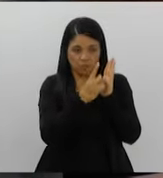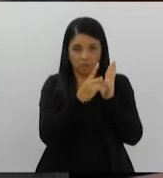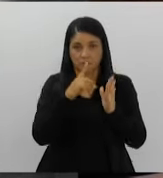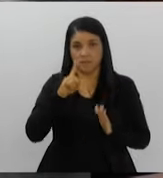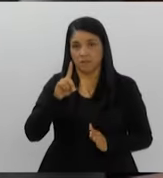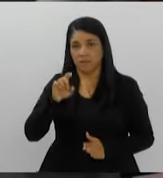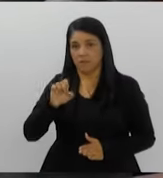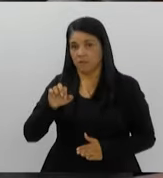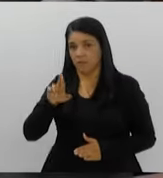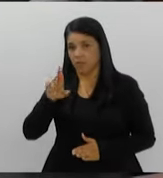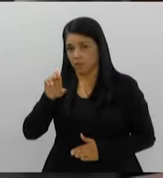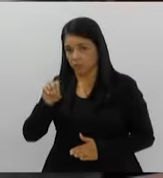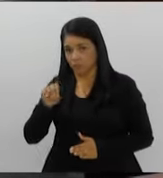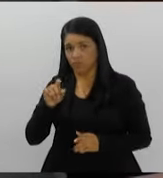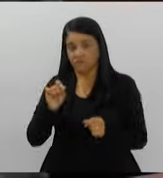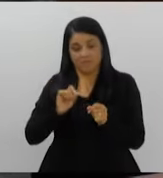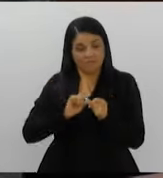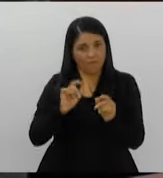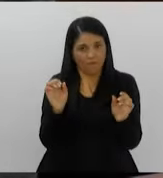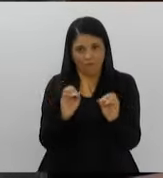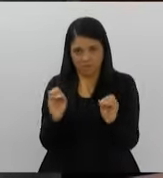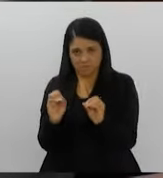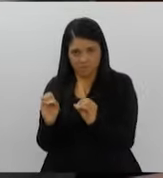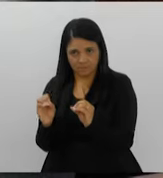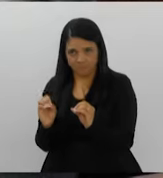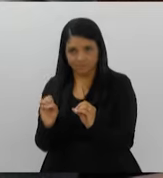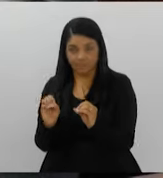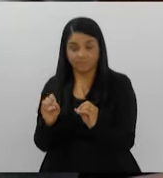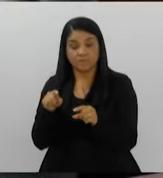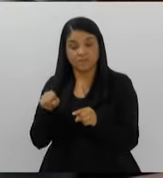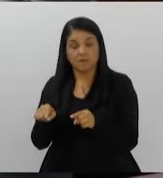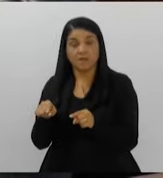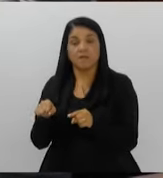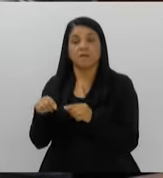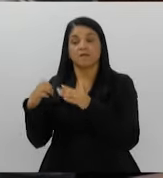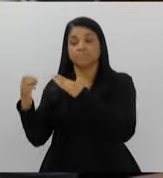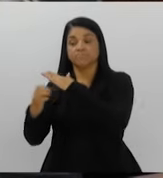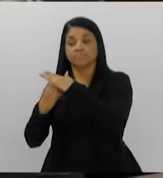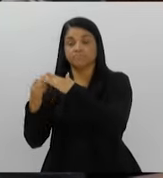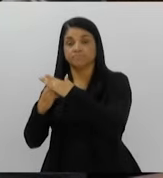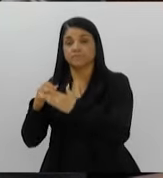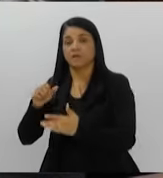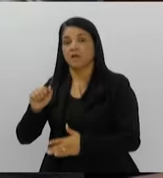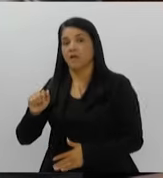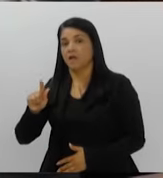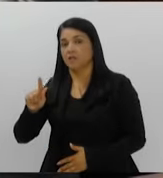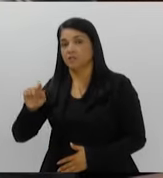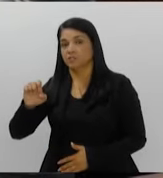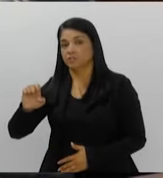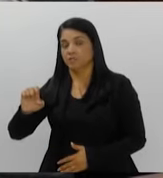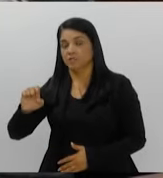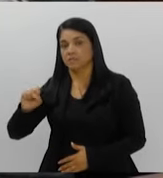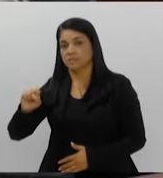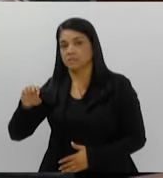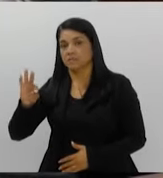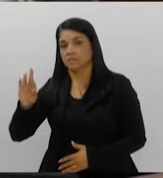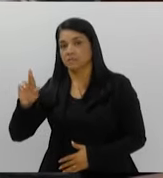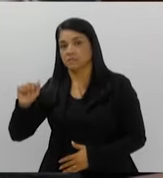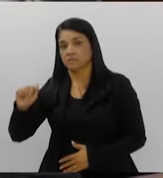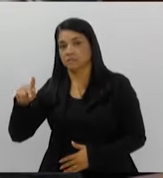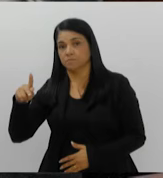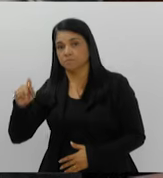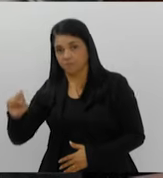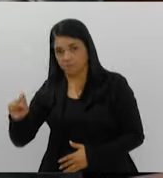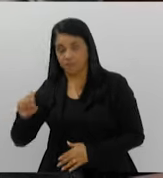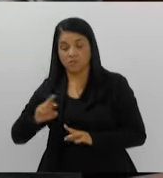né, deverá ficar a cargo da AGTRANSP e não do DETRAN. Então, a emenda,